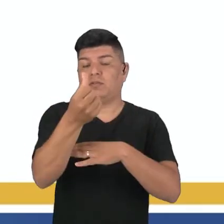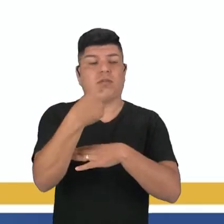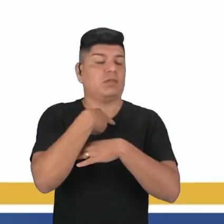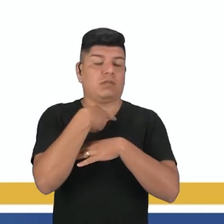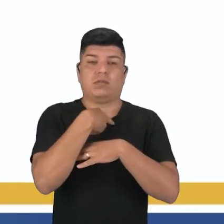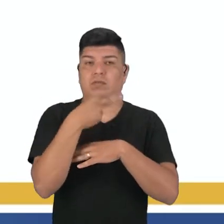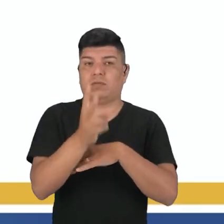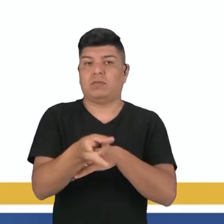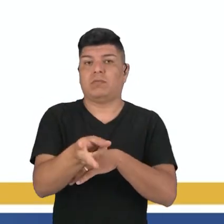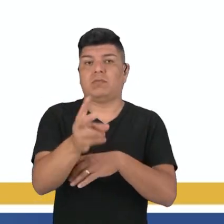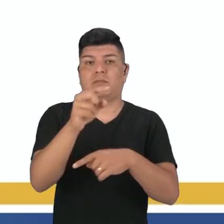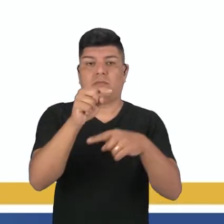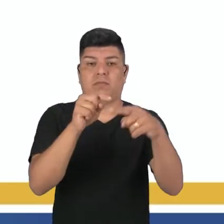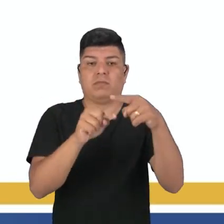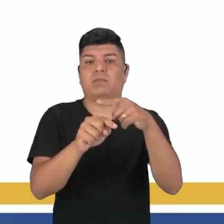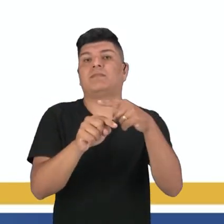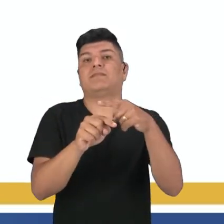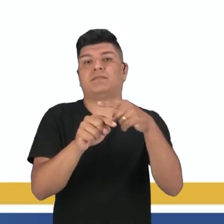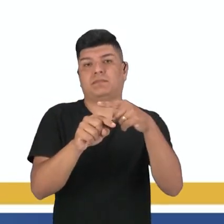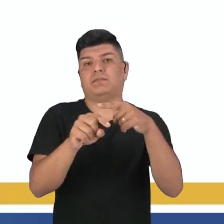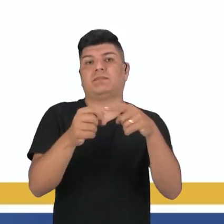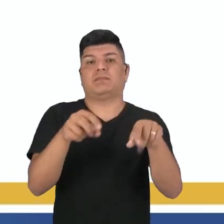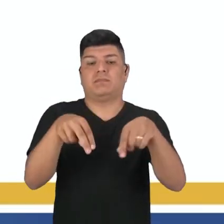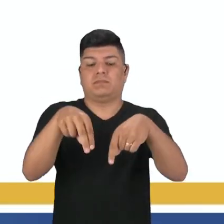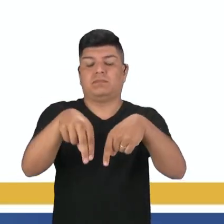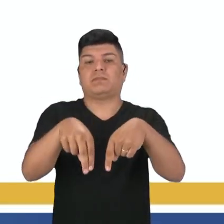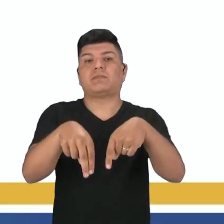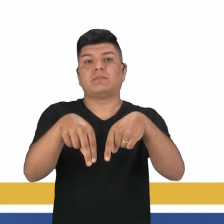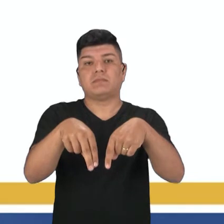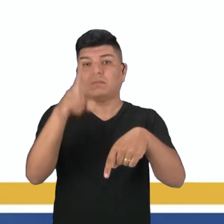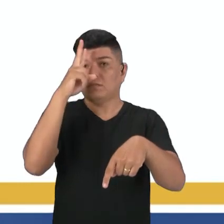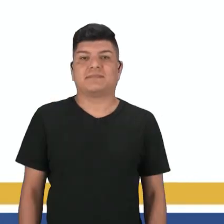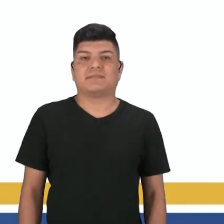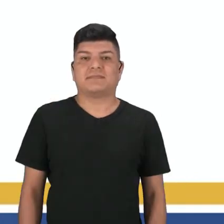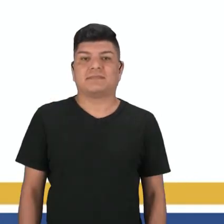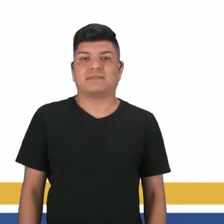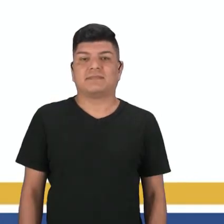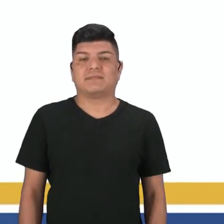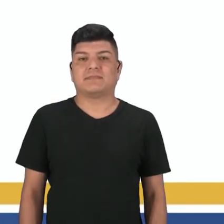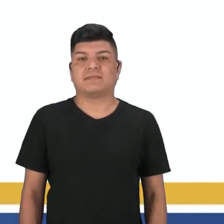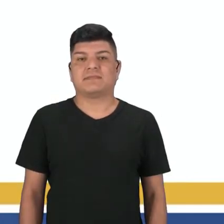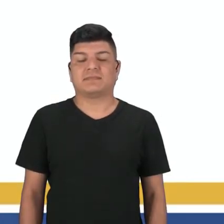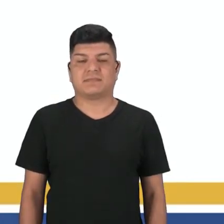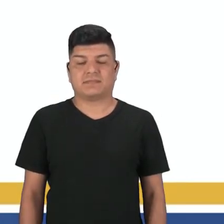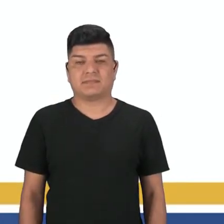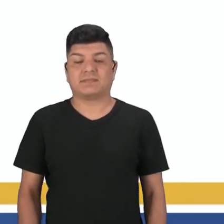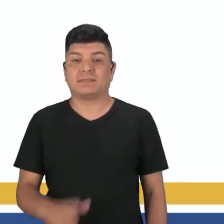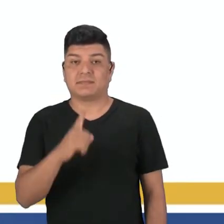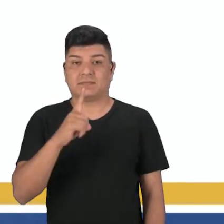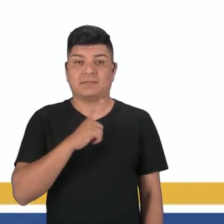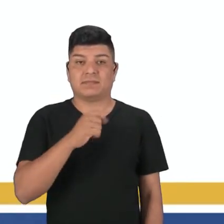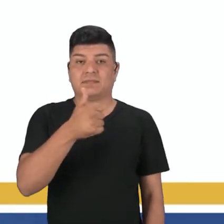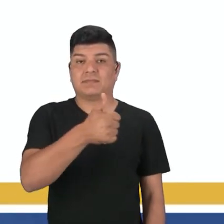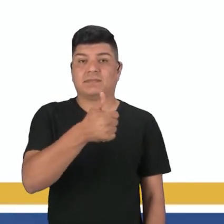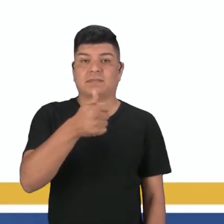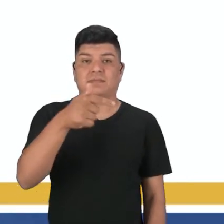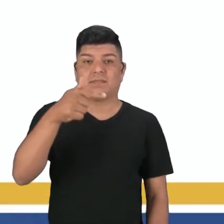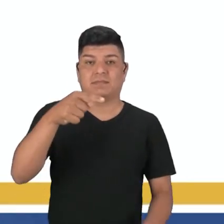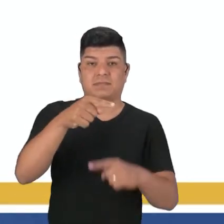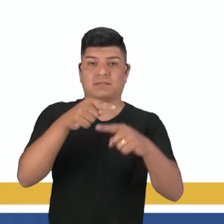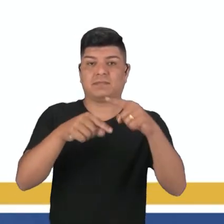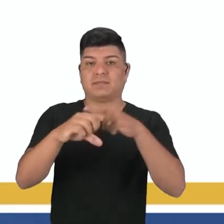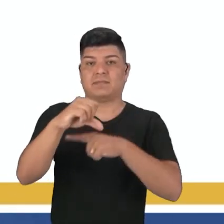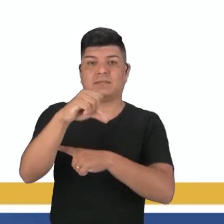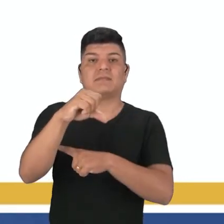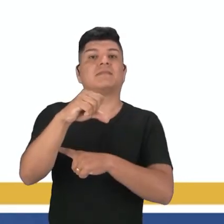não posso prosseguir minha divisão de números naturais, lembrando. Agora, nós temos o 117 dividido